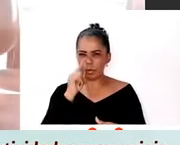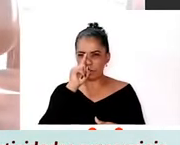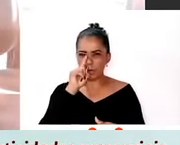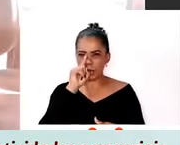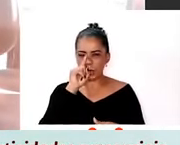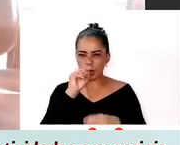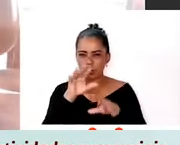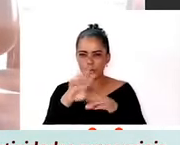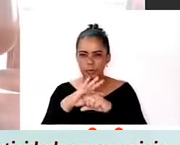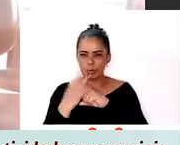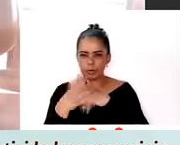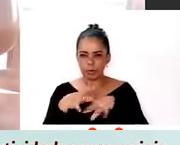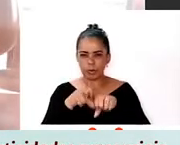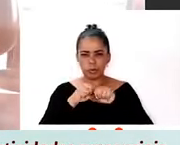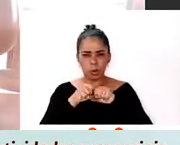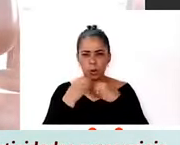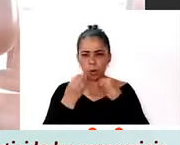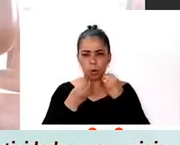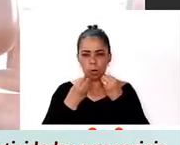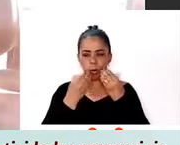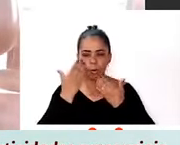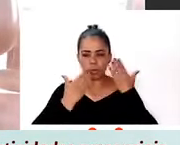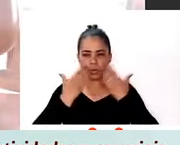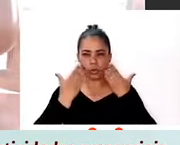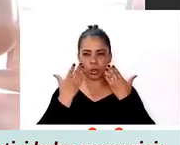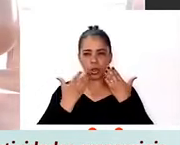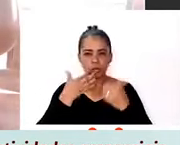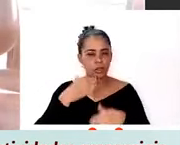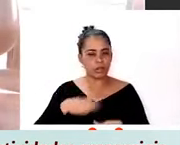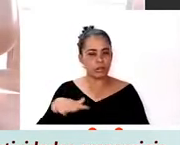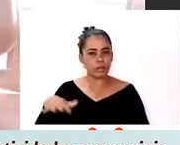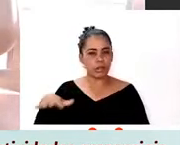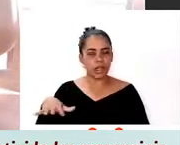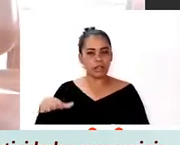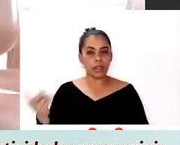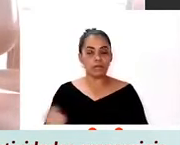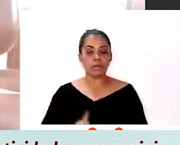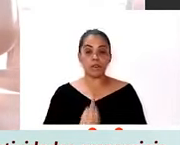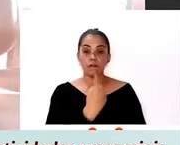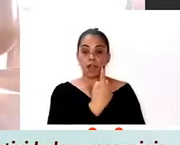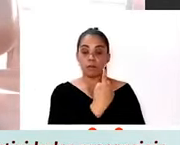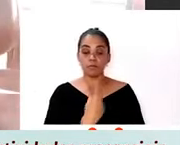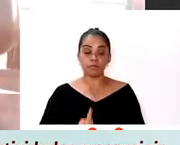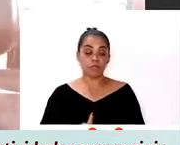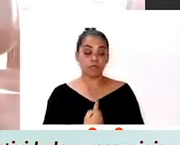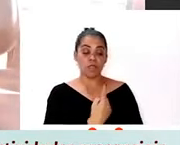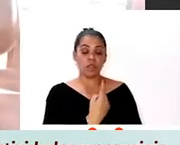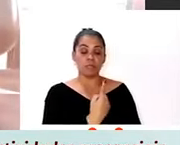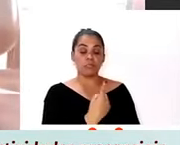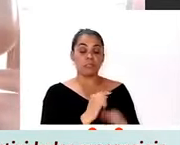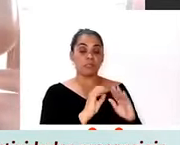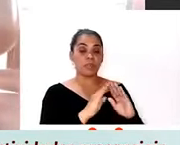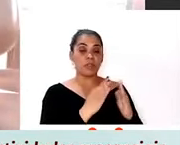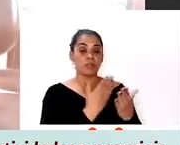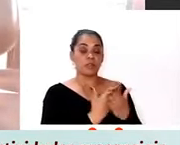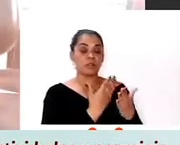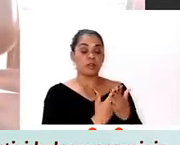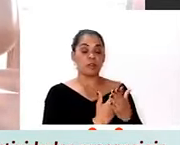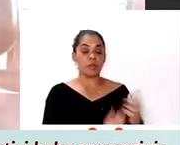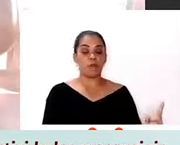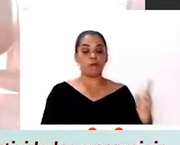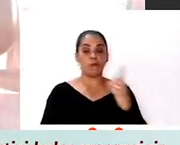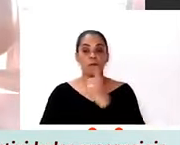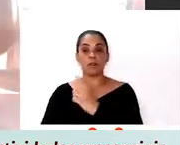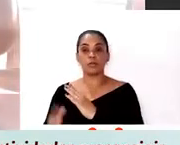aí imagine o psicológico desse menino e dessa menina que vai para a escola, que pega o Covid, chega em casa, passa